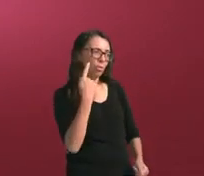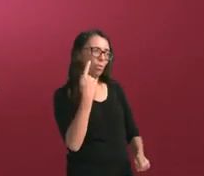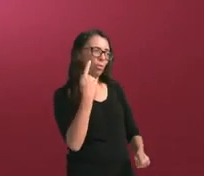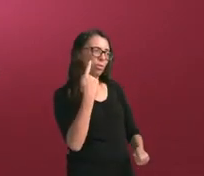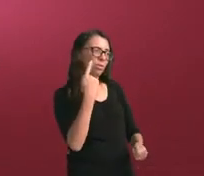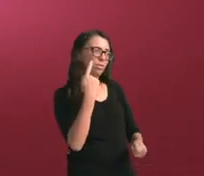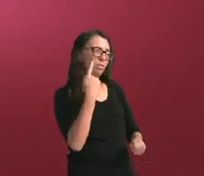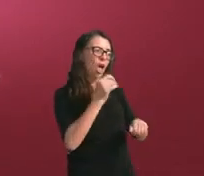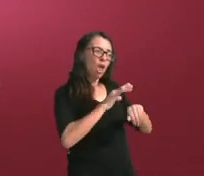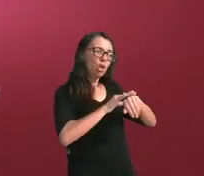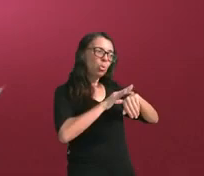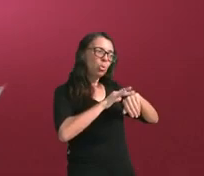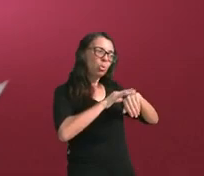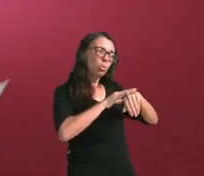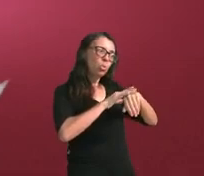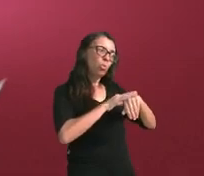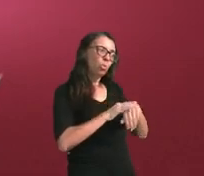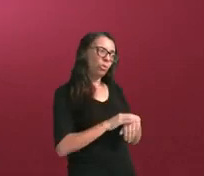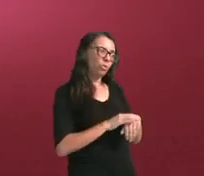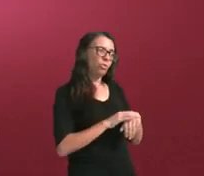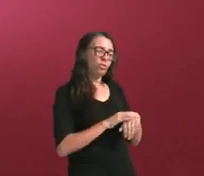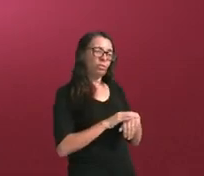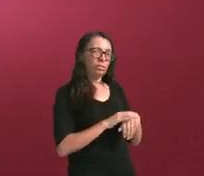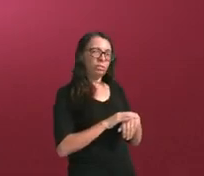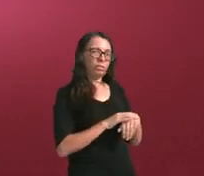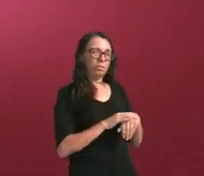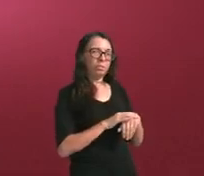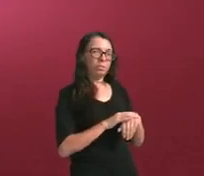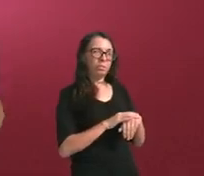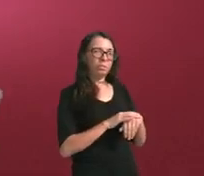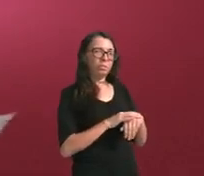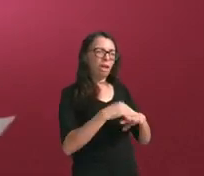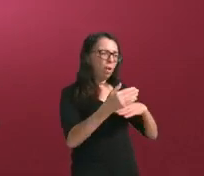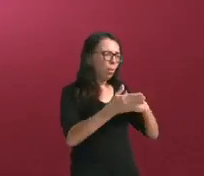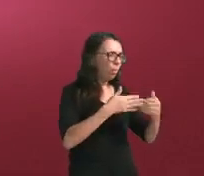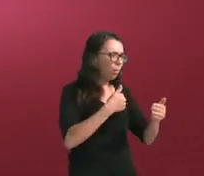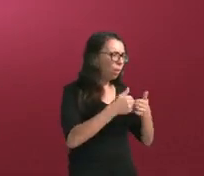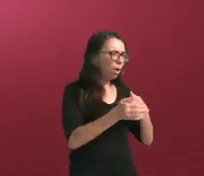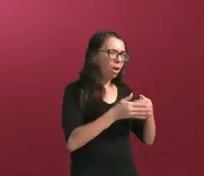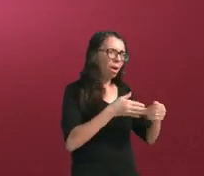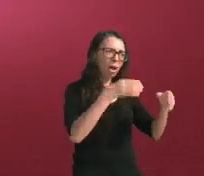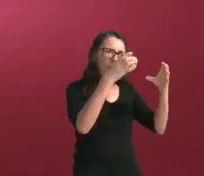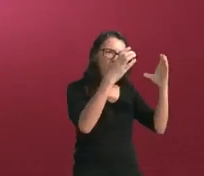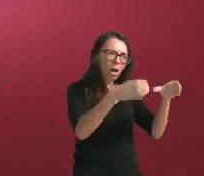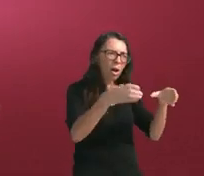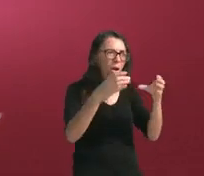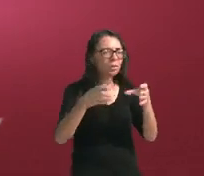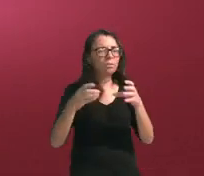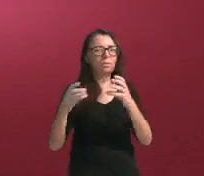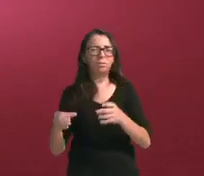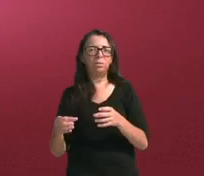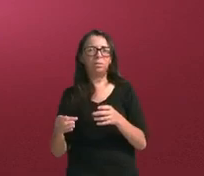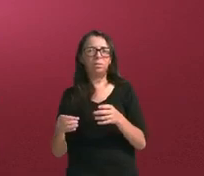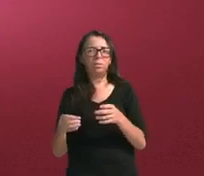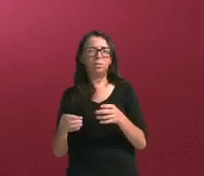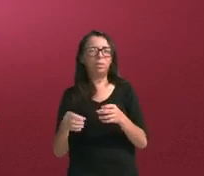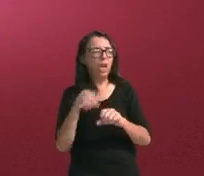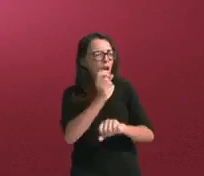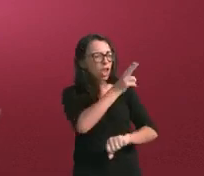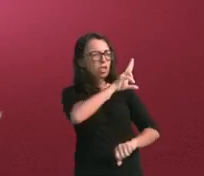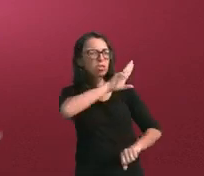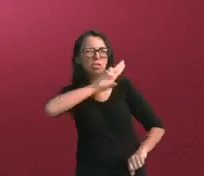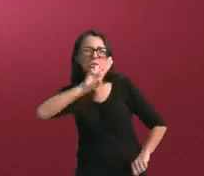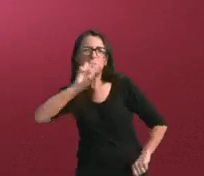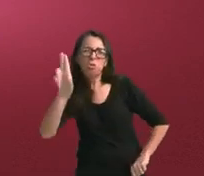os enfermos que em qualquer lugar que vocês estiverem houver. Vocês vão lá e curam, no